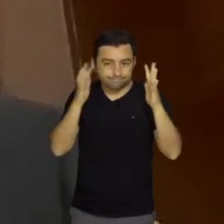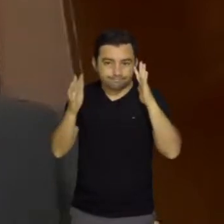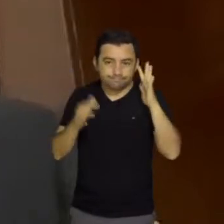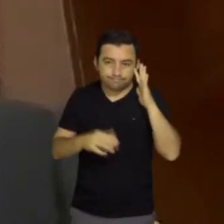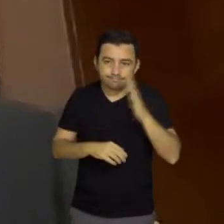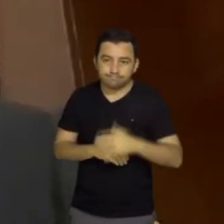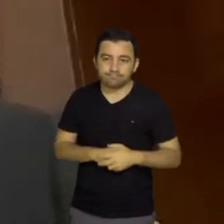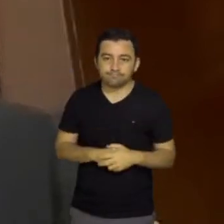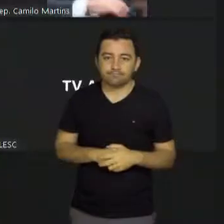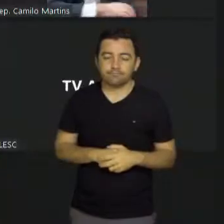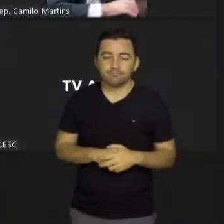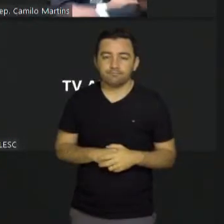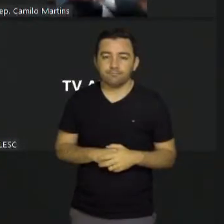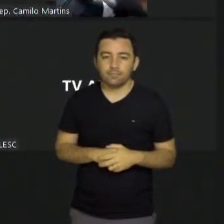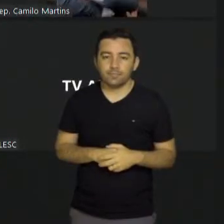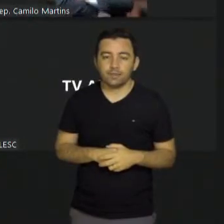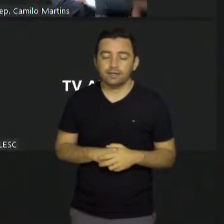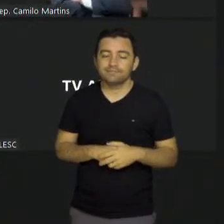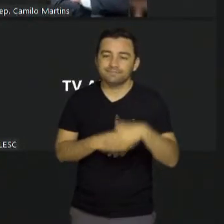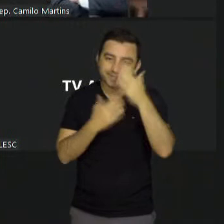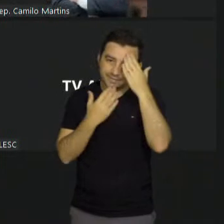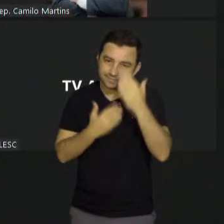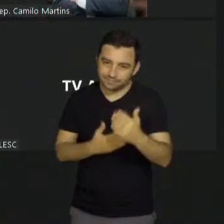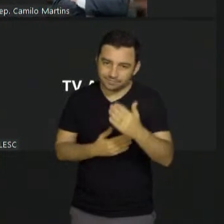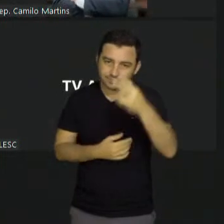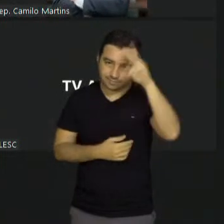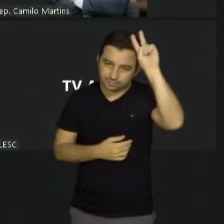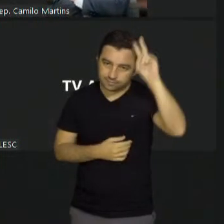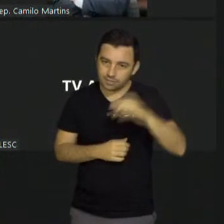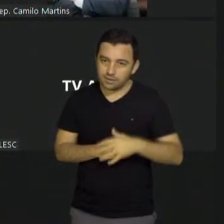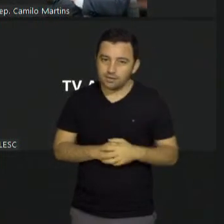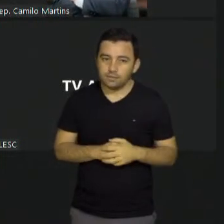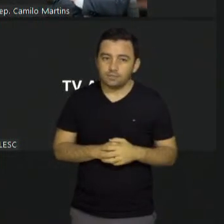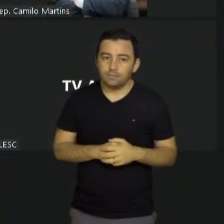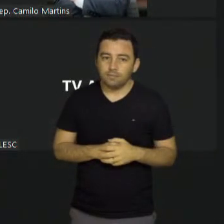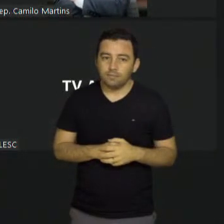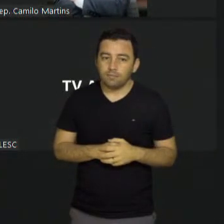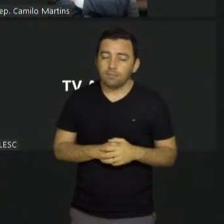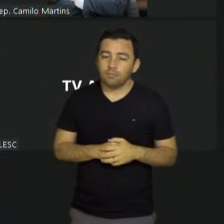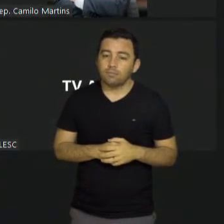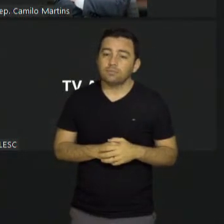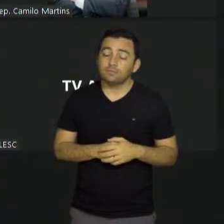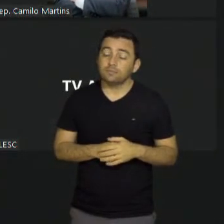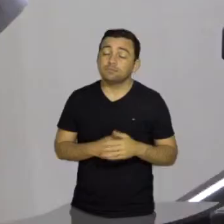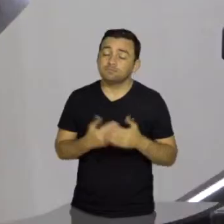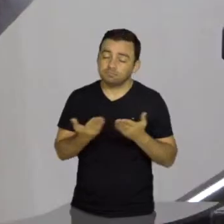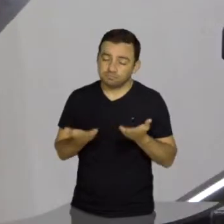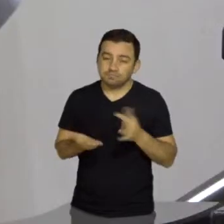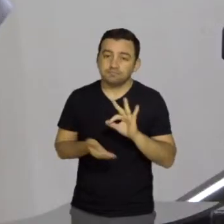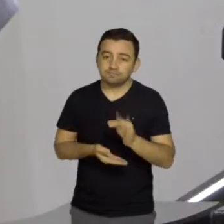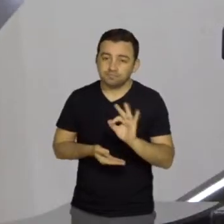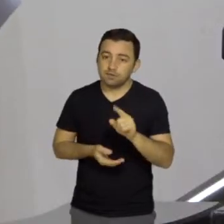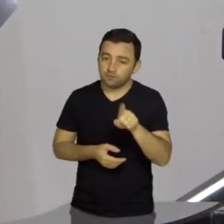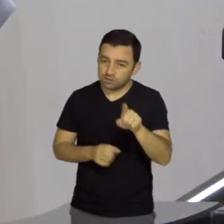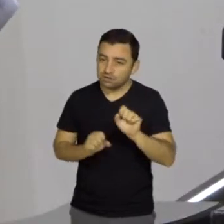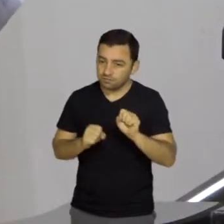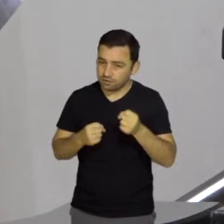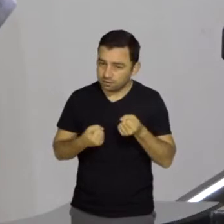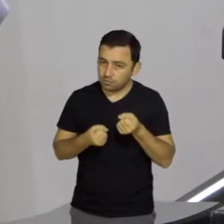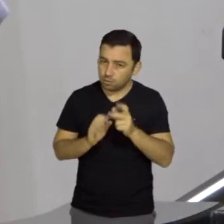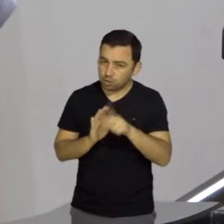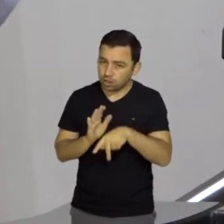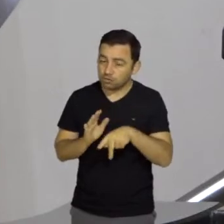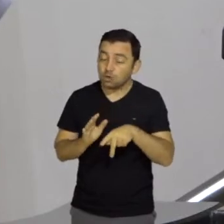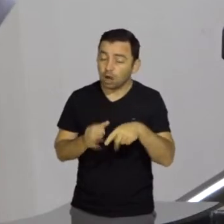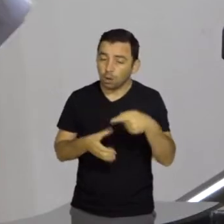parte. Obrigado, deputado Vicente. E Vossa Excelência defendeu o projeto na